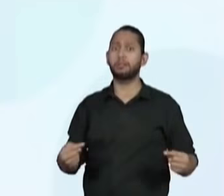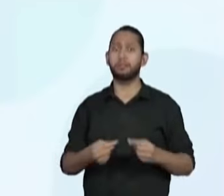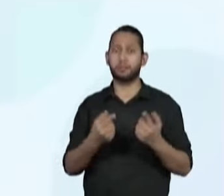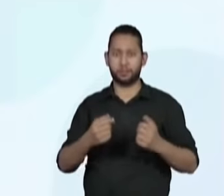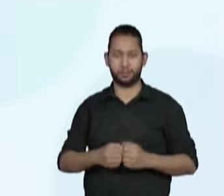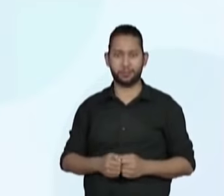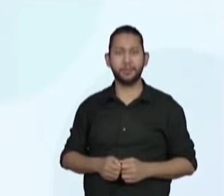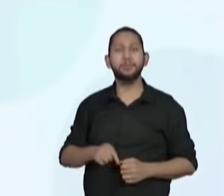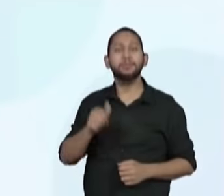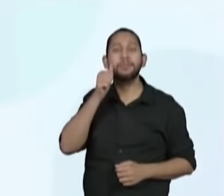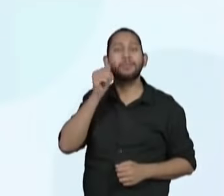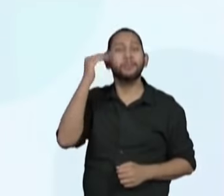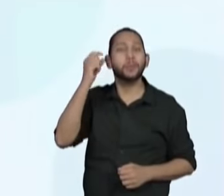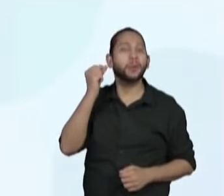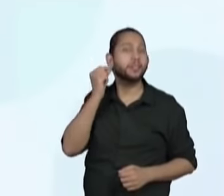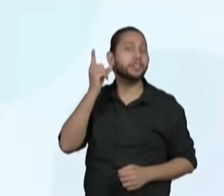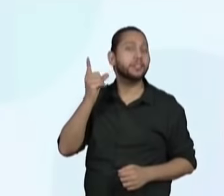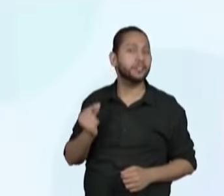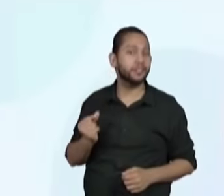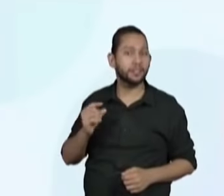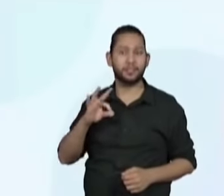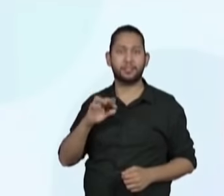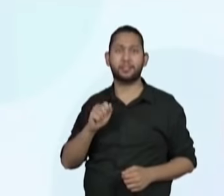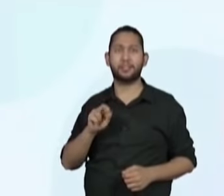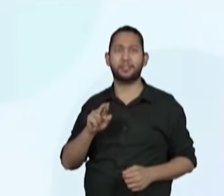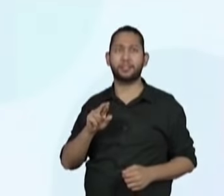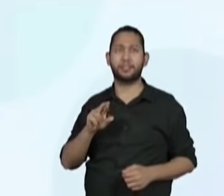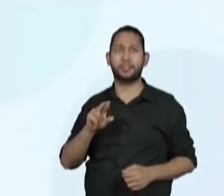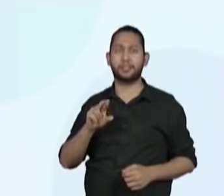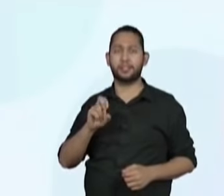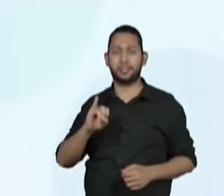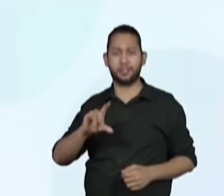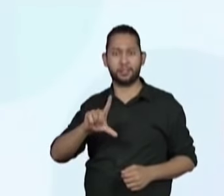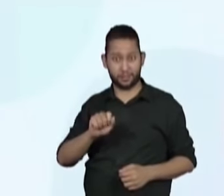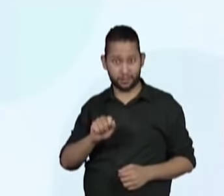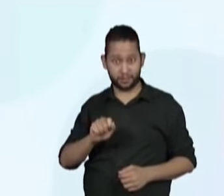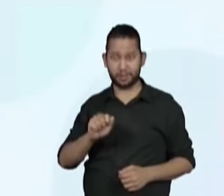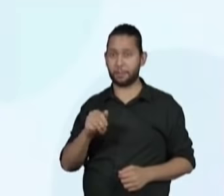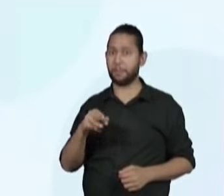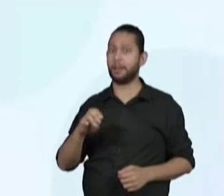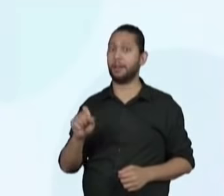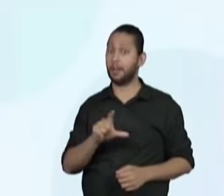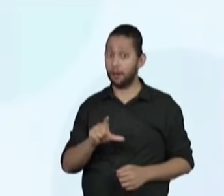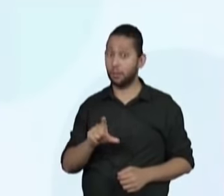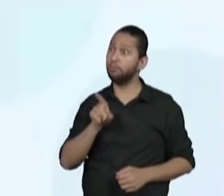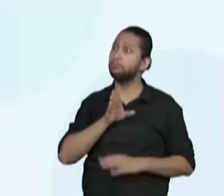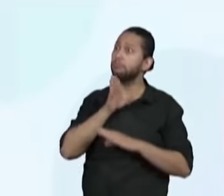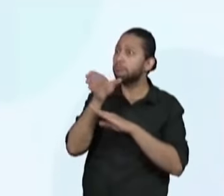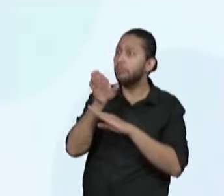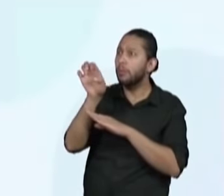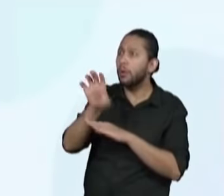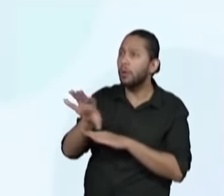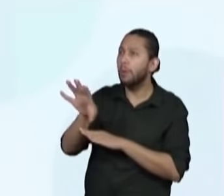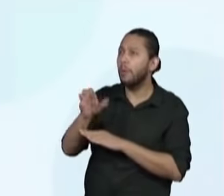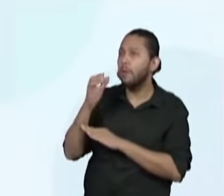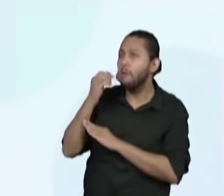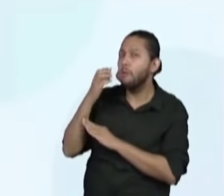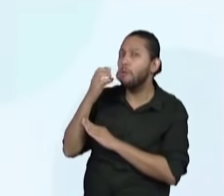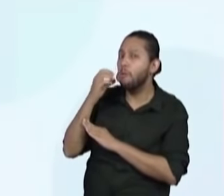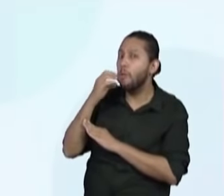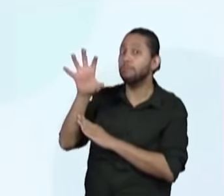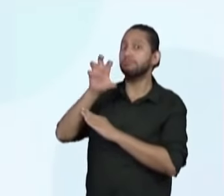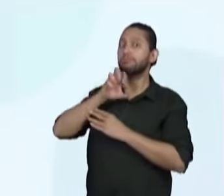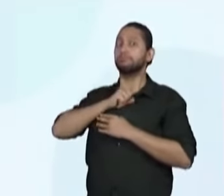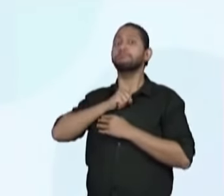Tarsila do Amaral, né, foi uma modernista muito conhecida, né, e fortemente influenciada pelas vanguardas europeias, tá?